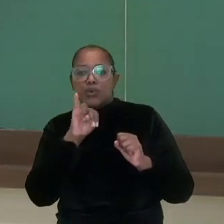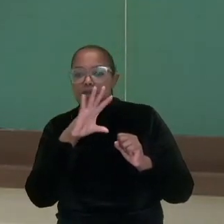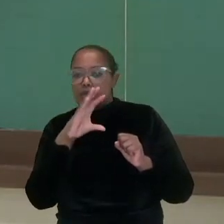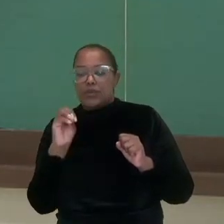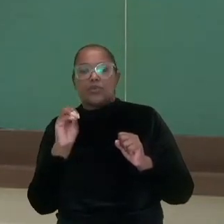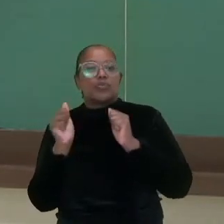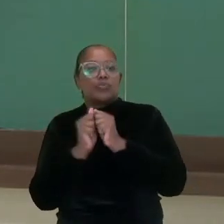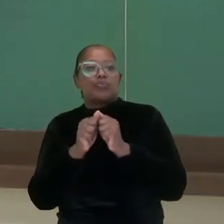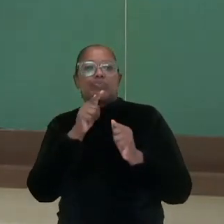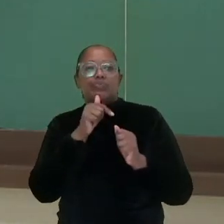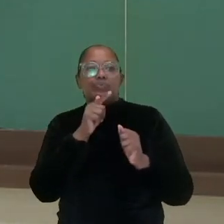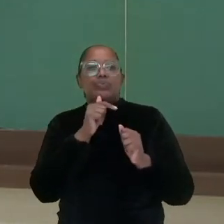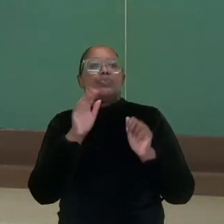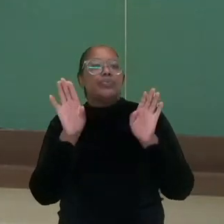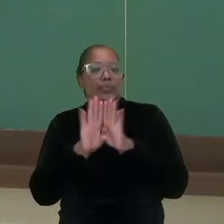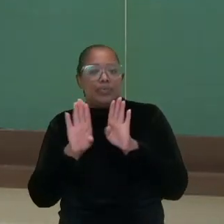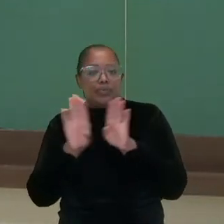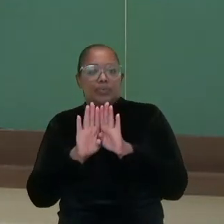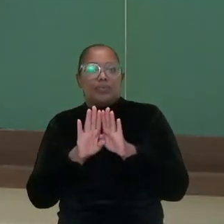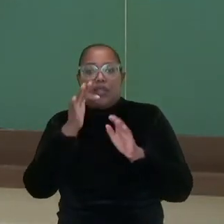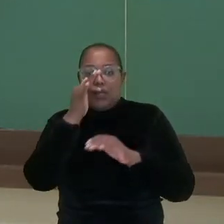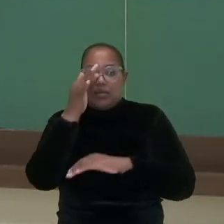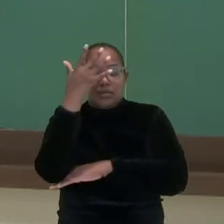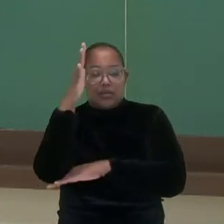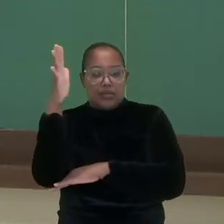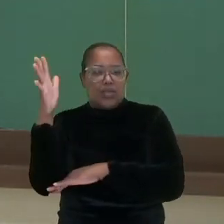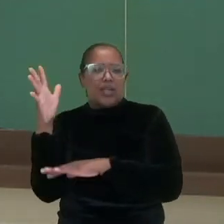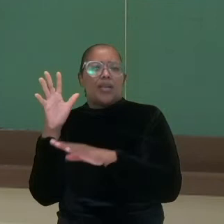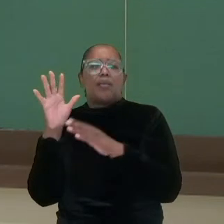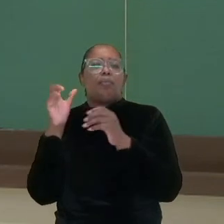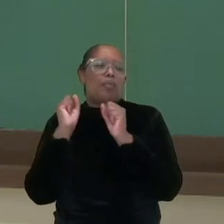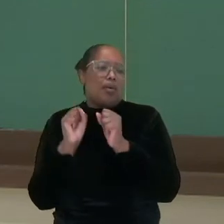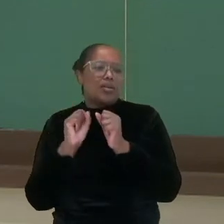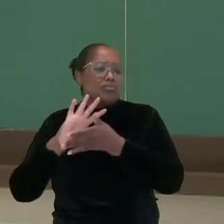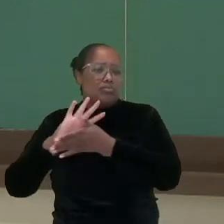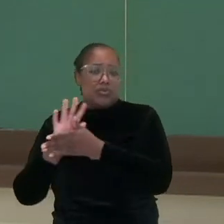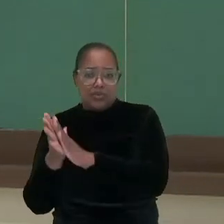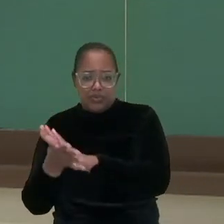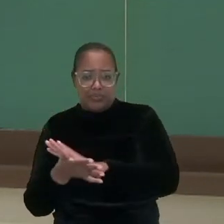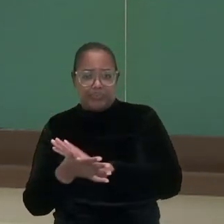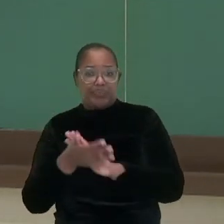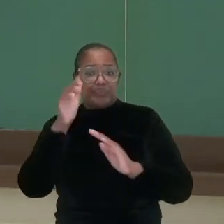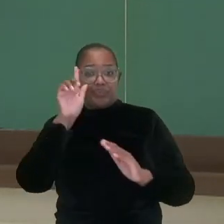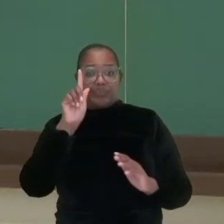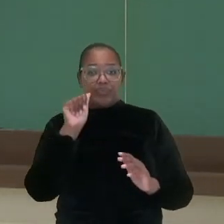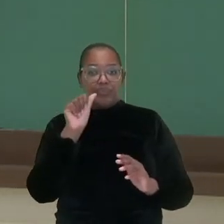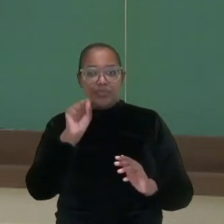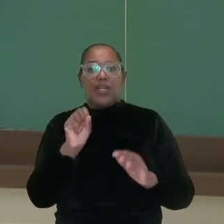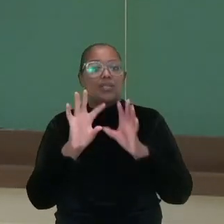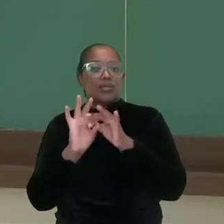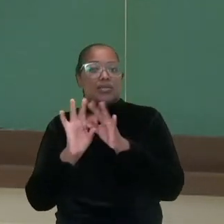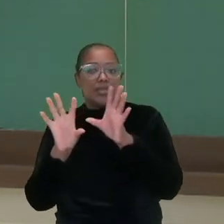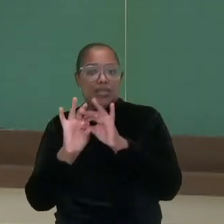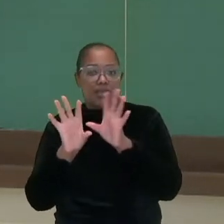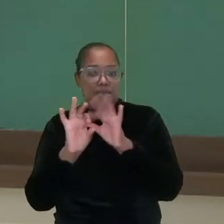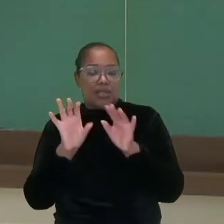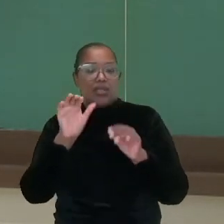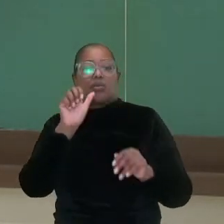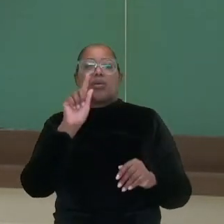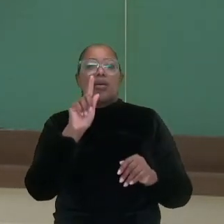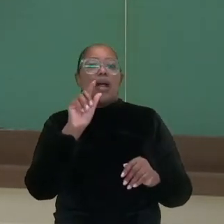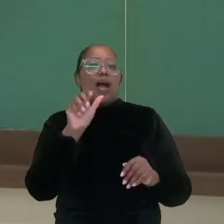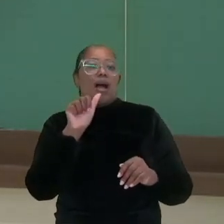vezes vai se repetir, né? No caso do carbono aqui do CO2 ele aparece uma vez só, e o X, o número de átomos do oxigênio, que no caso aqui do